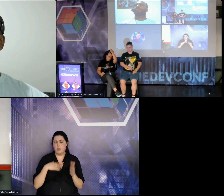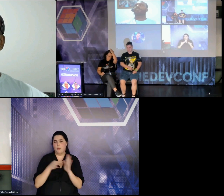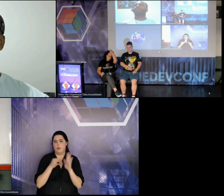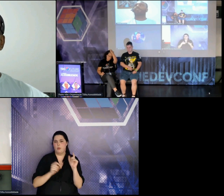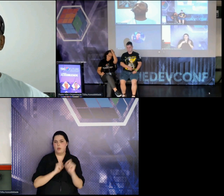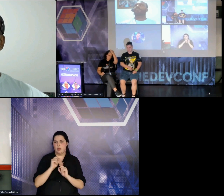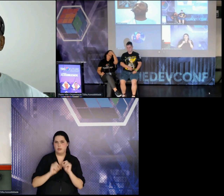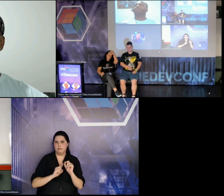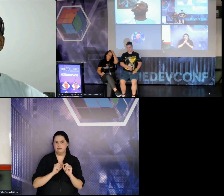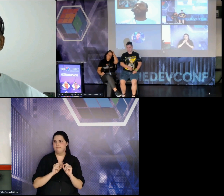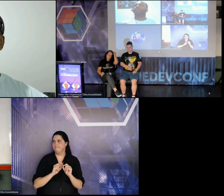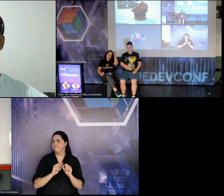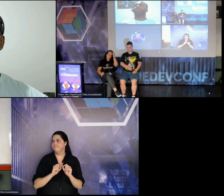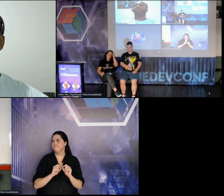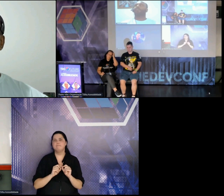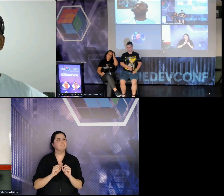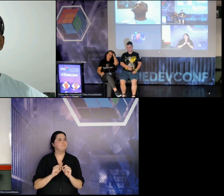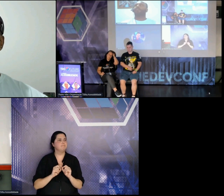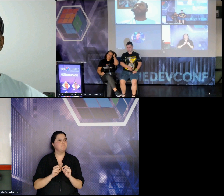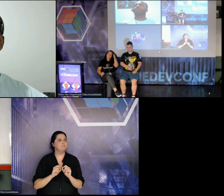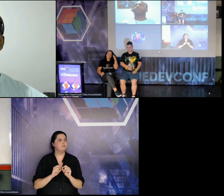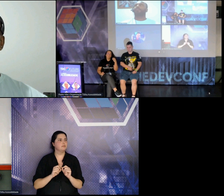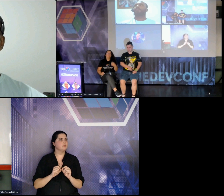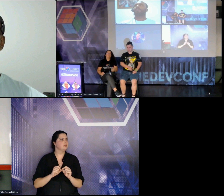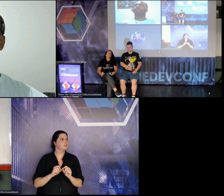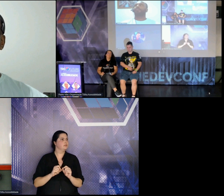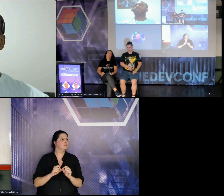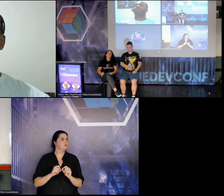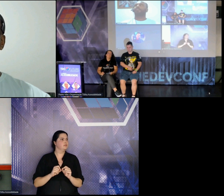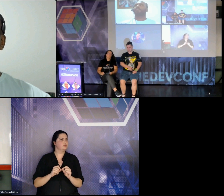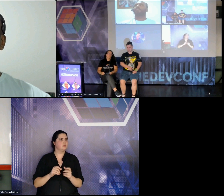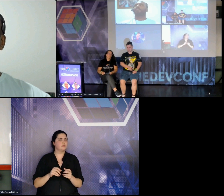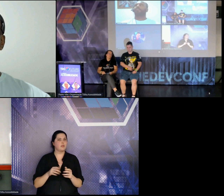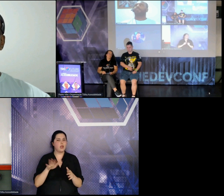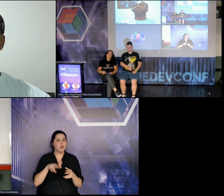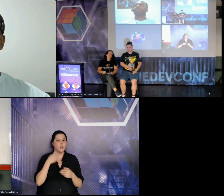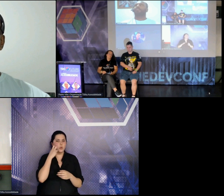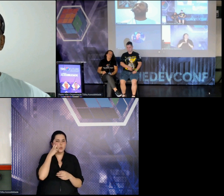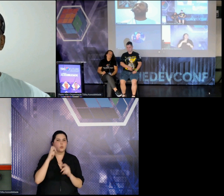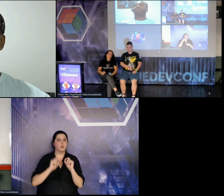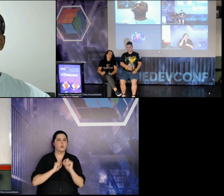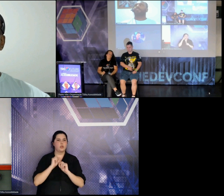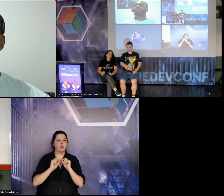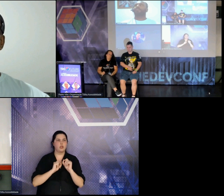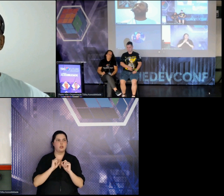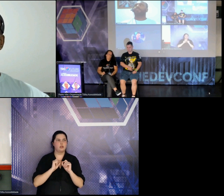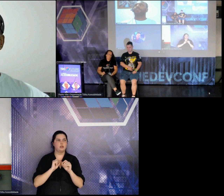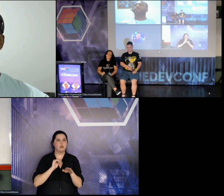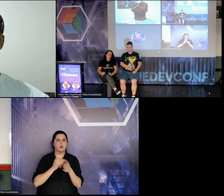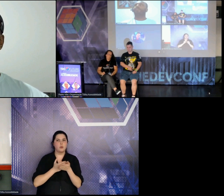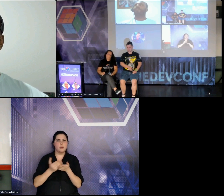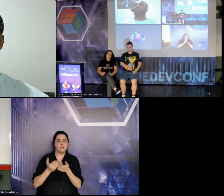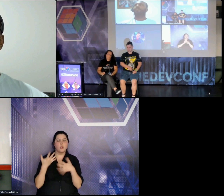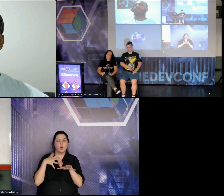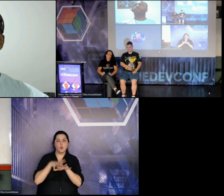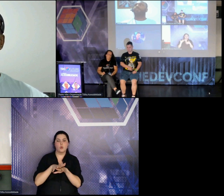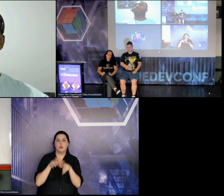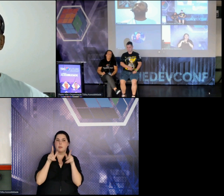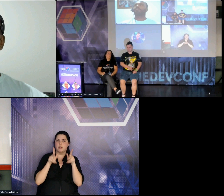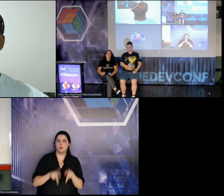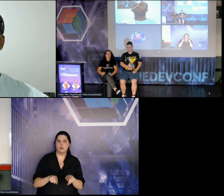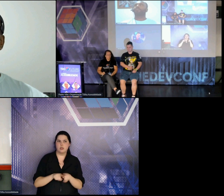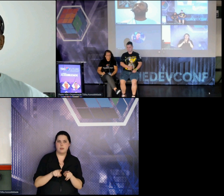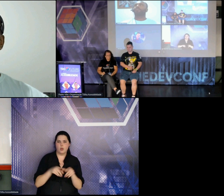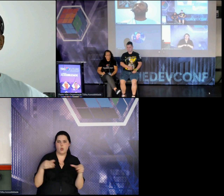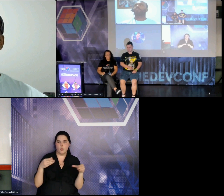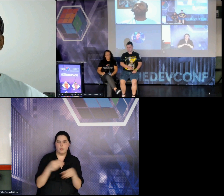vista, a parte do aculturamento, ela começa quando você inclui as pessoas no todo,